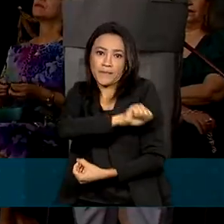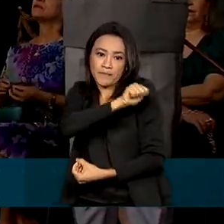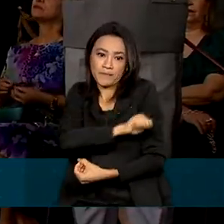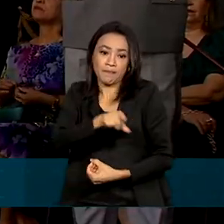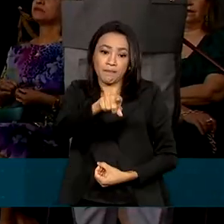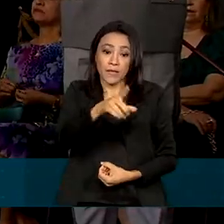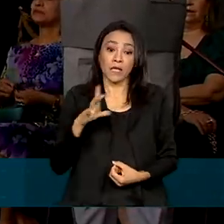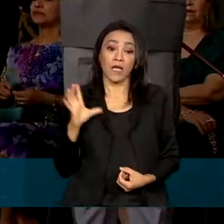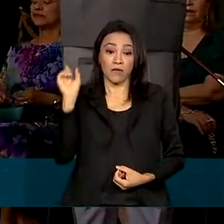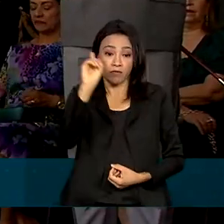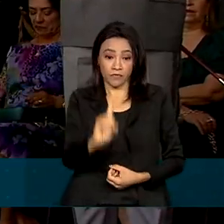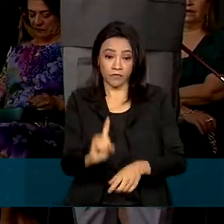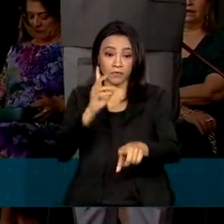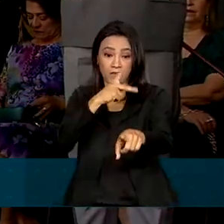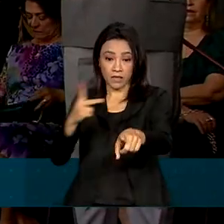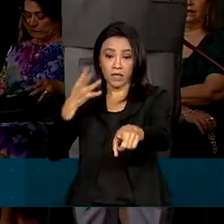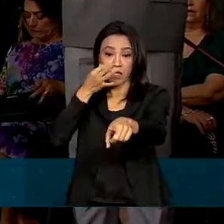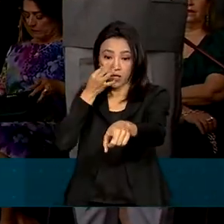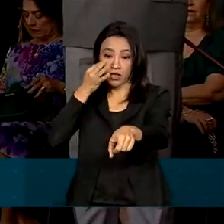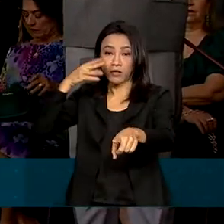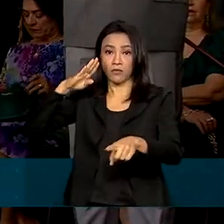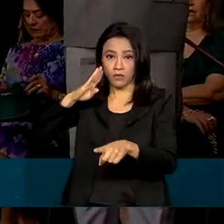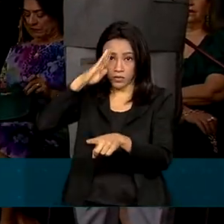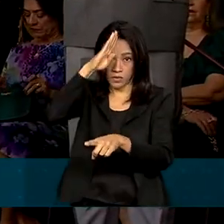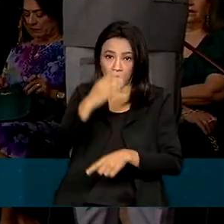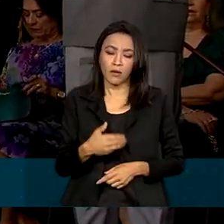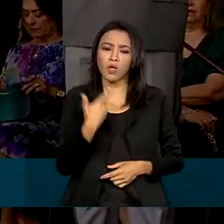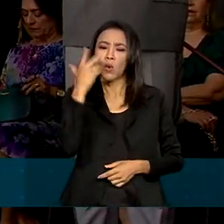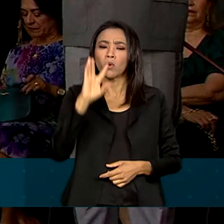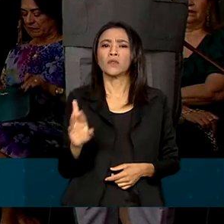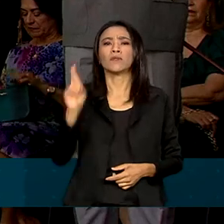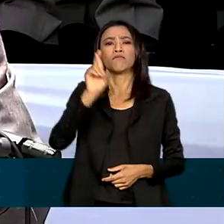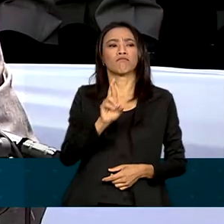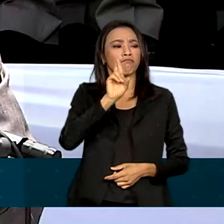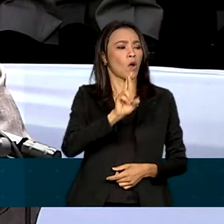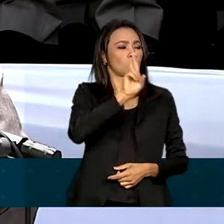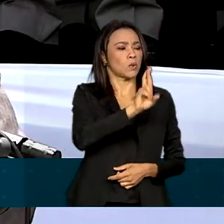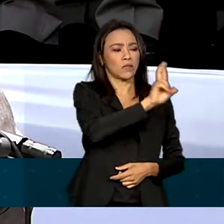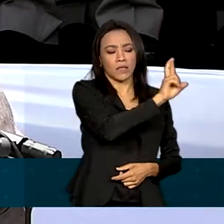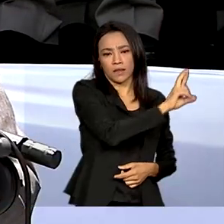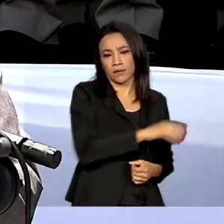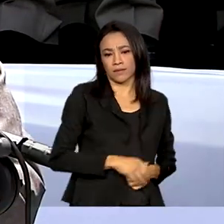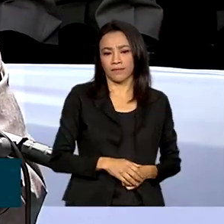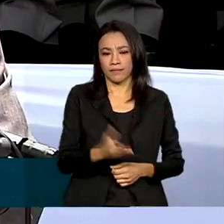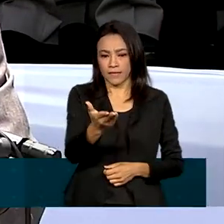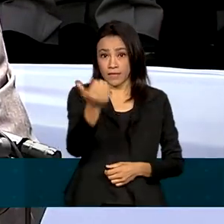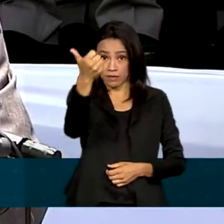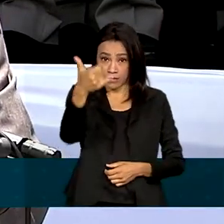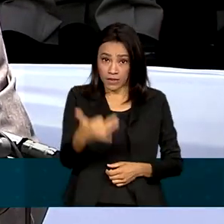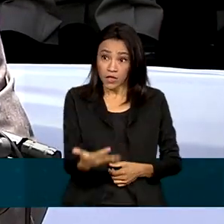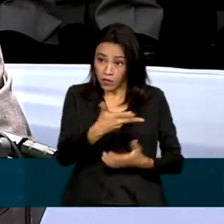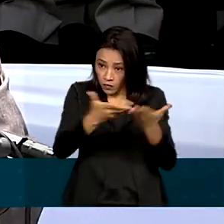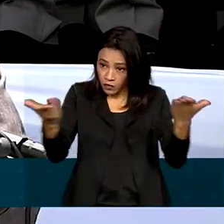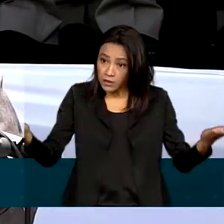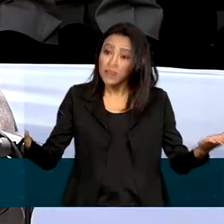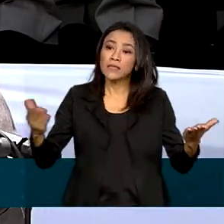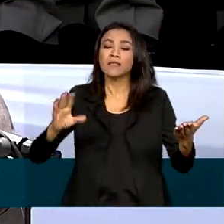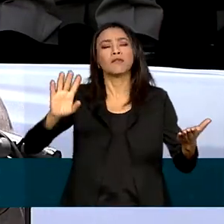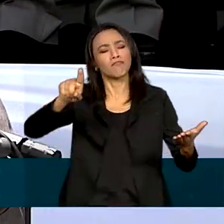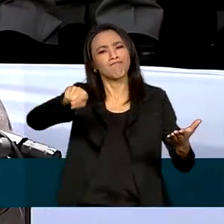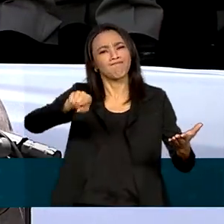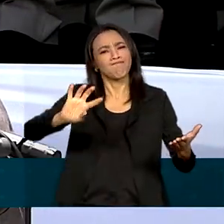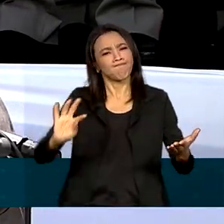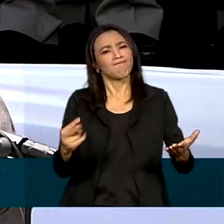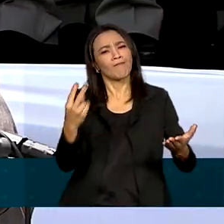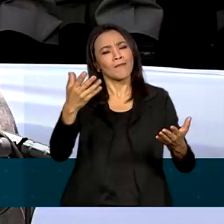foi acompanhada pelo presidente da República, Jair Bolsonaro, e outras autoridades. Vocês são merecedores de entrar nesse pátio sagrado